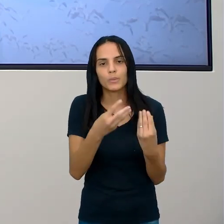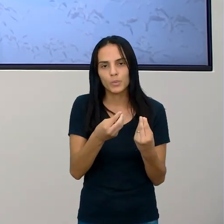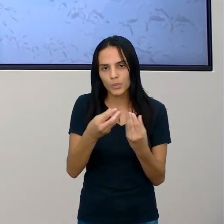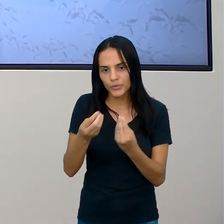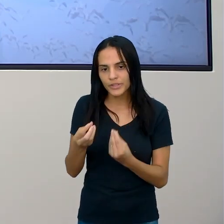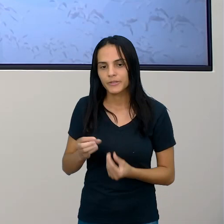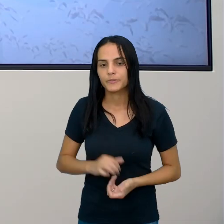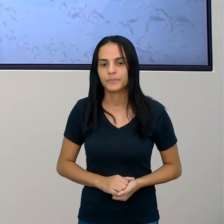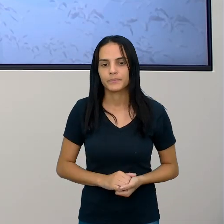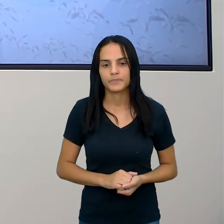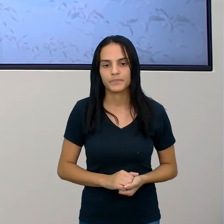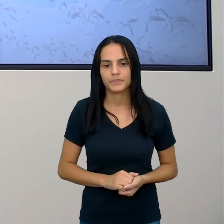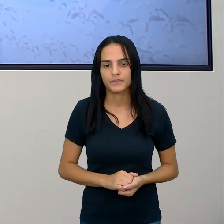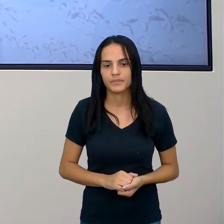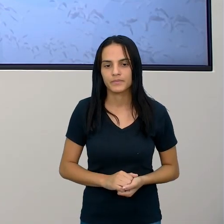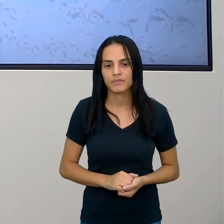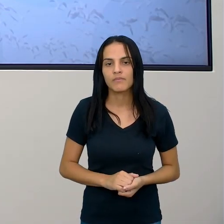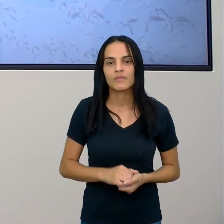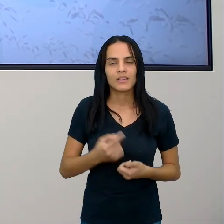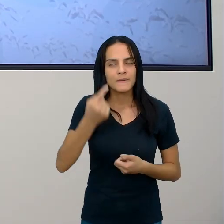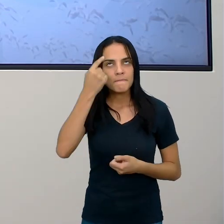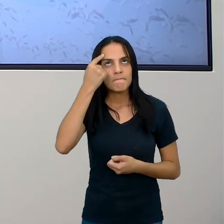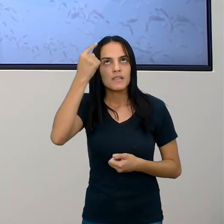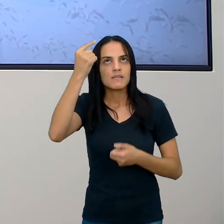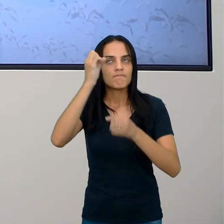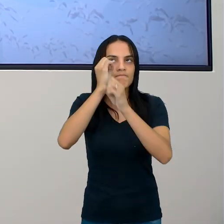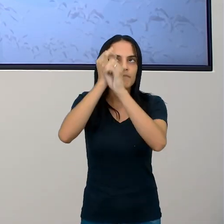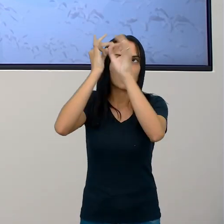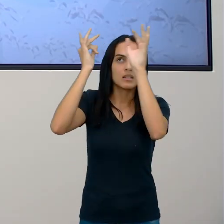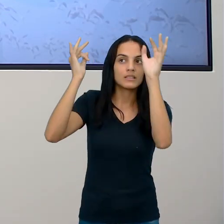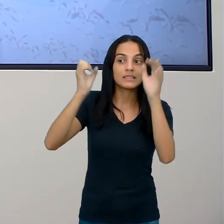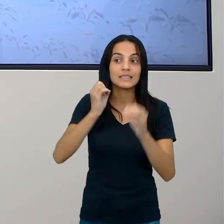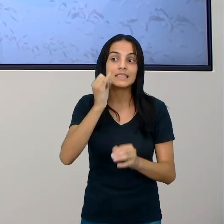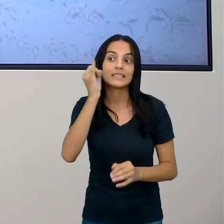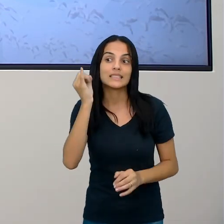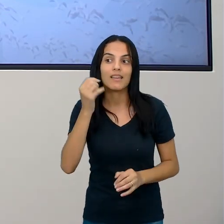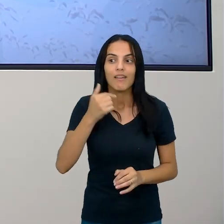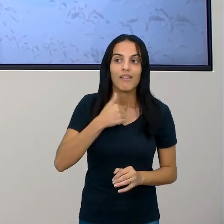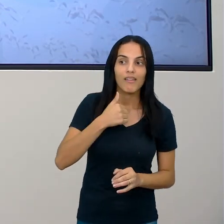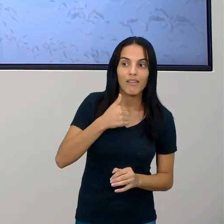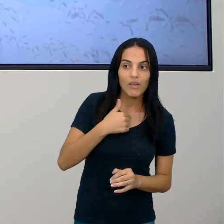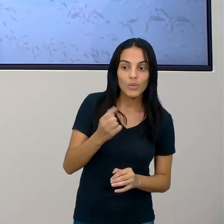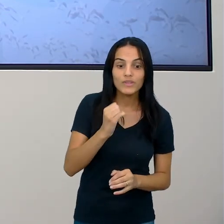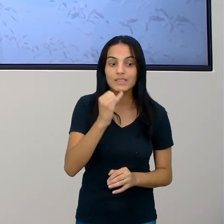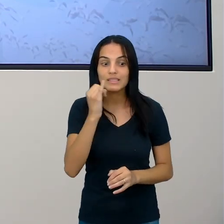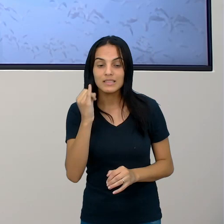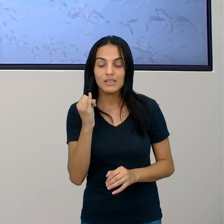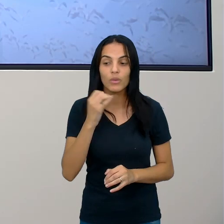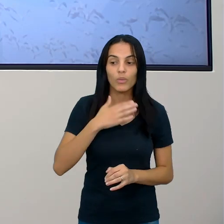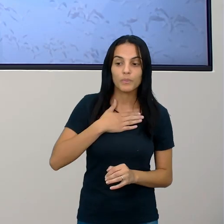que nos faz pensar justamente, né, e se fosse eu, né, e se fosse comigo.